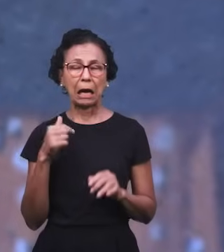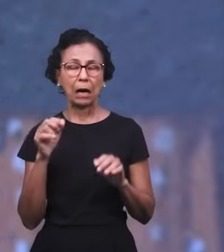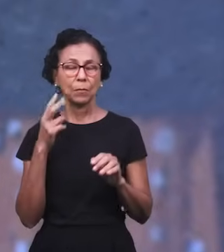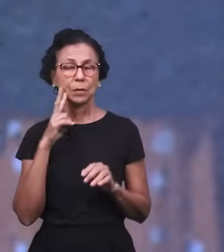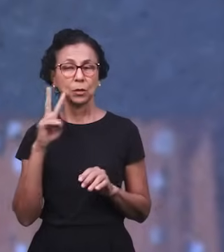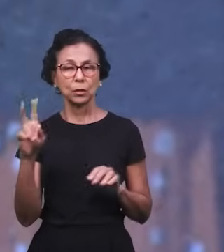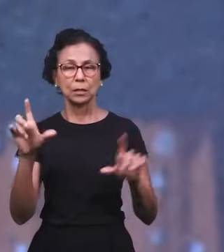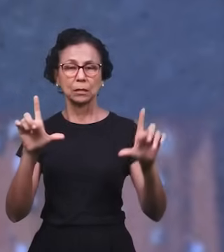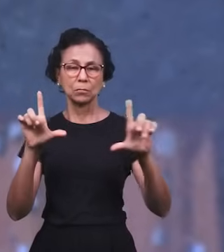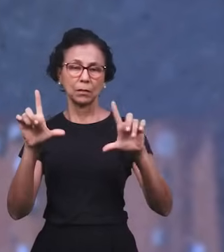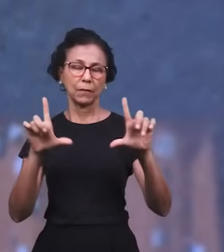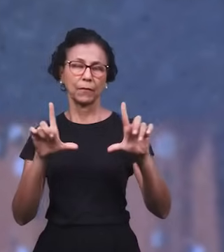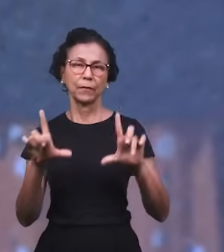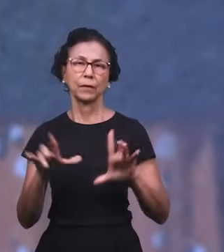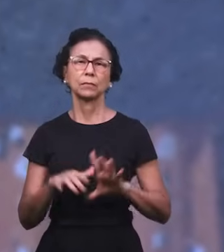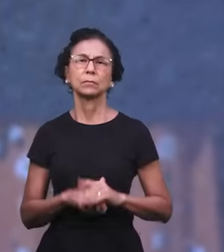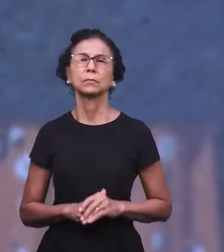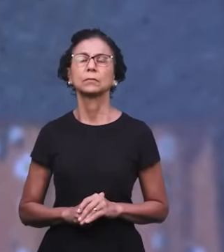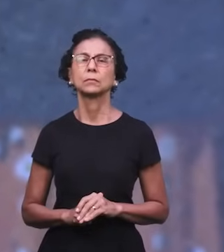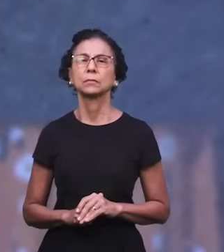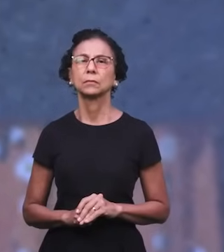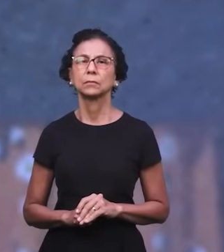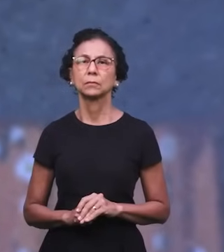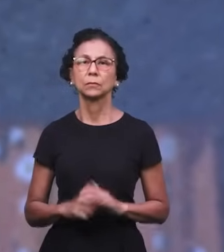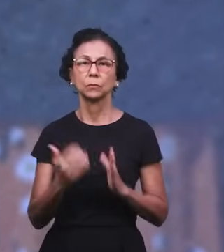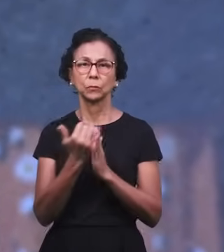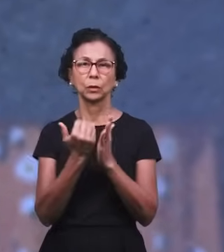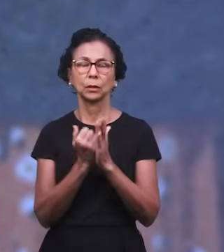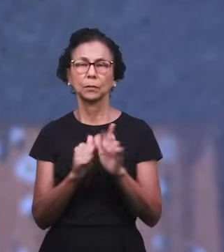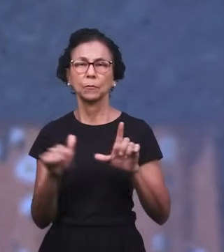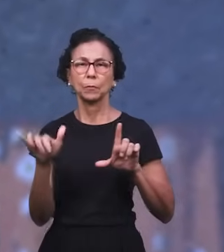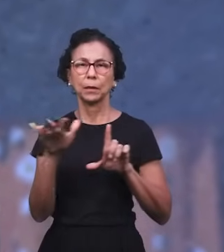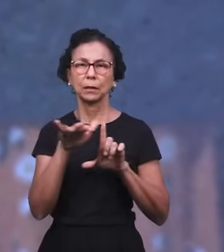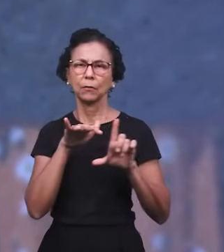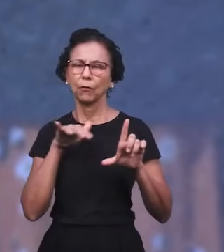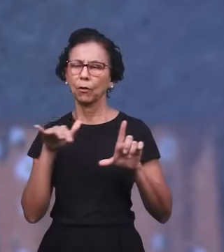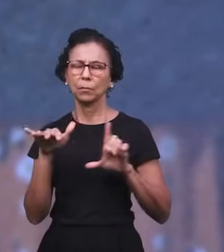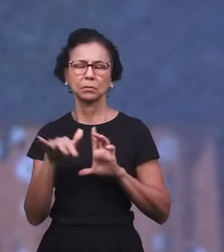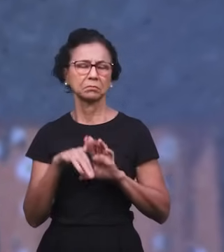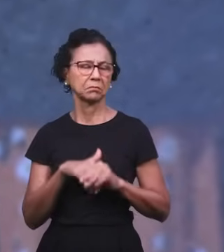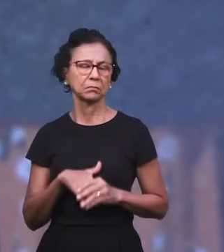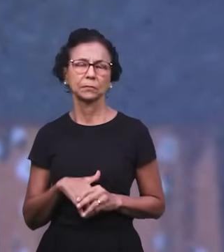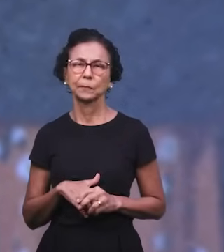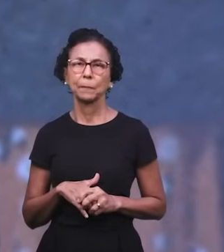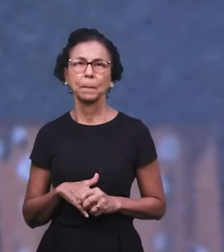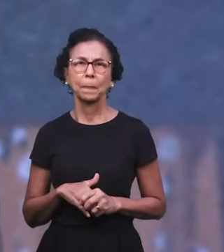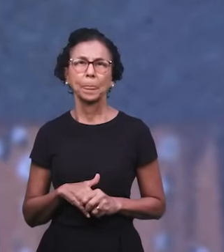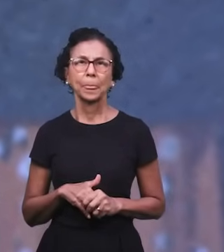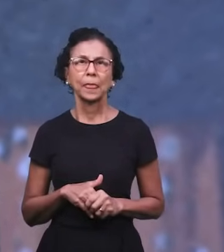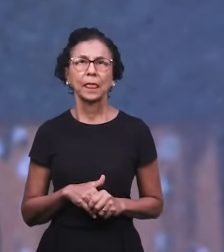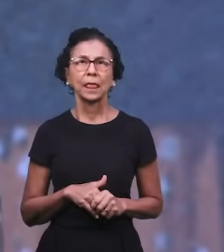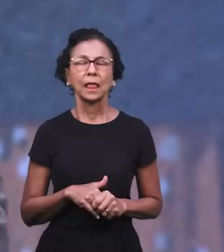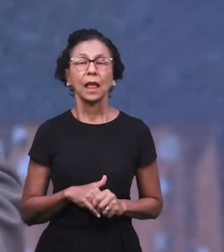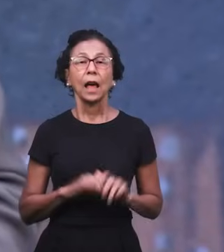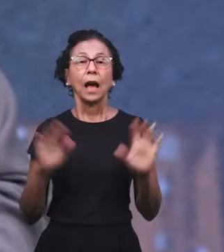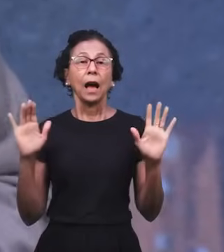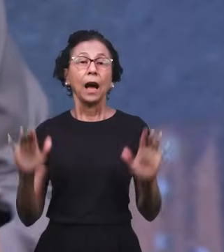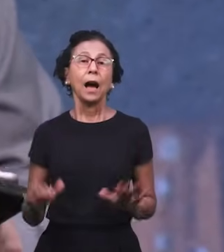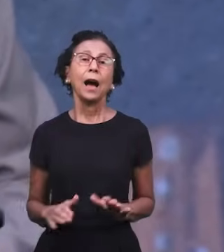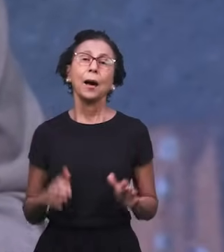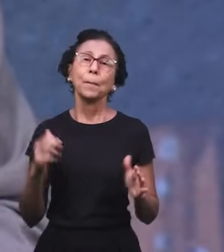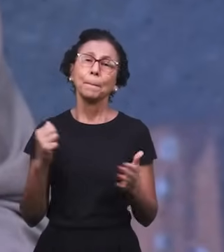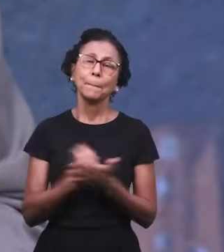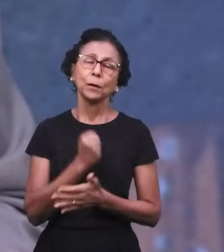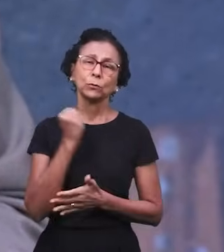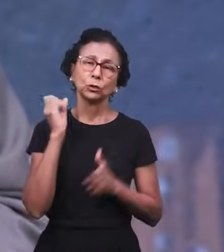é multiplataformas. Você pode assistir, inclusive você não assistiu esse programa na TV, não tem problema, vai lá. Ah, eu cheguei agora, já